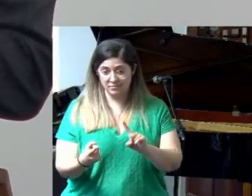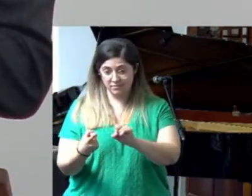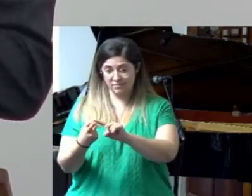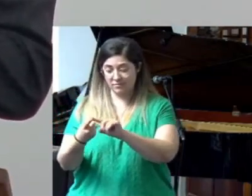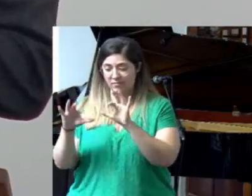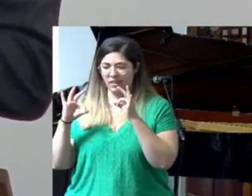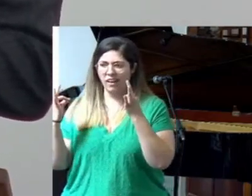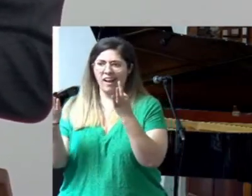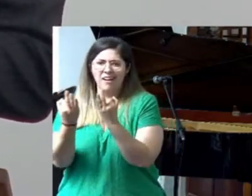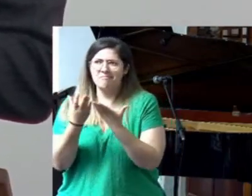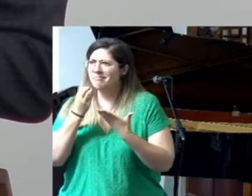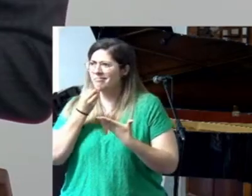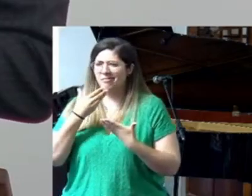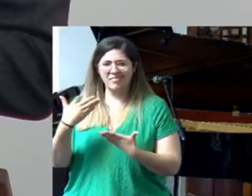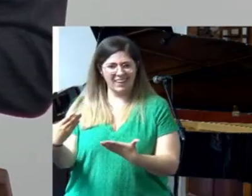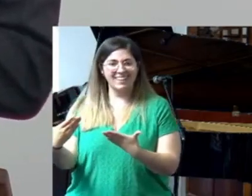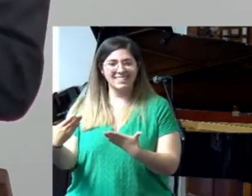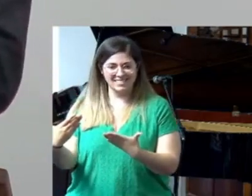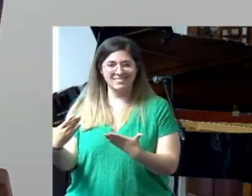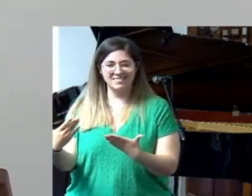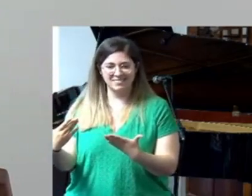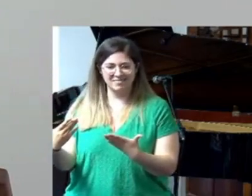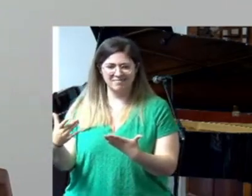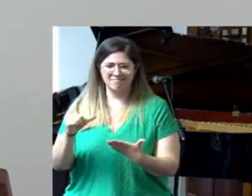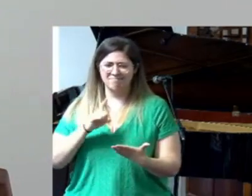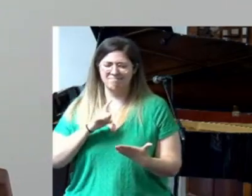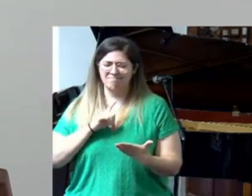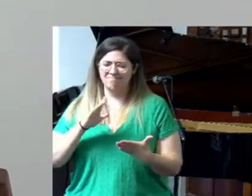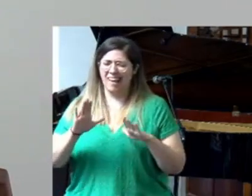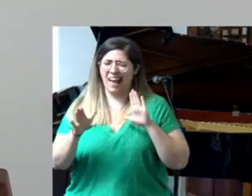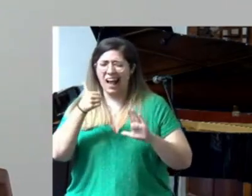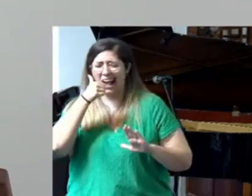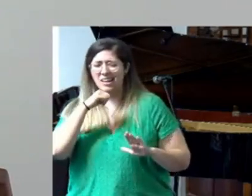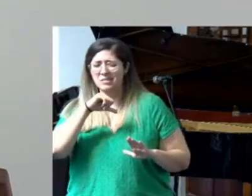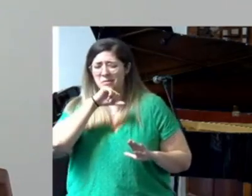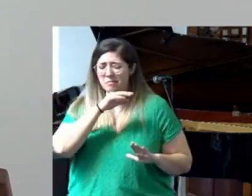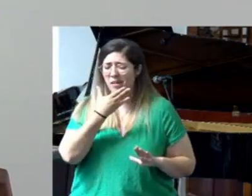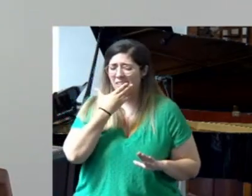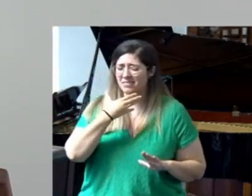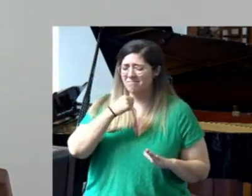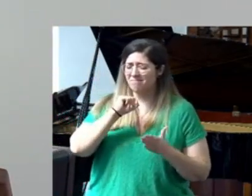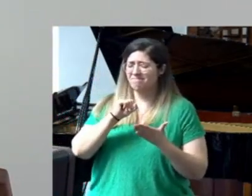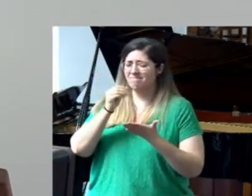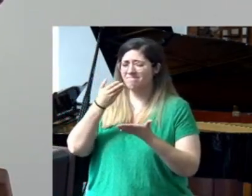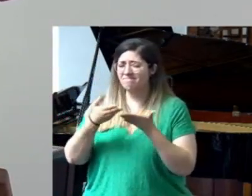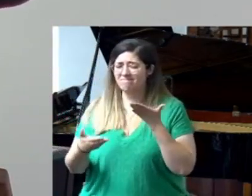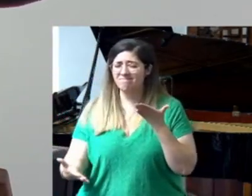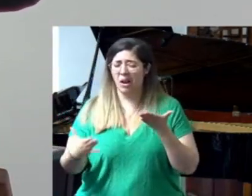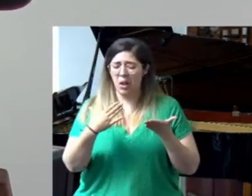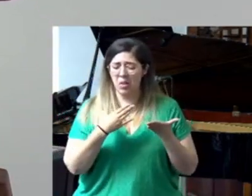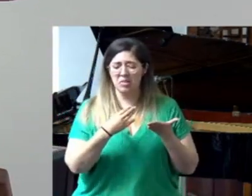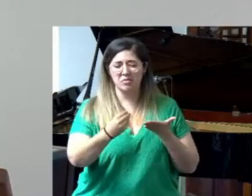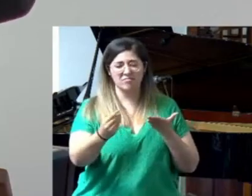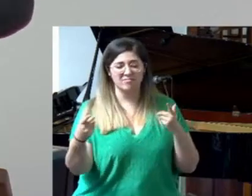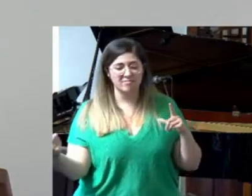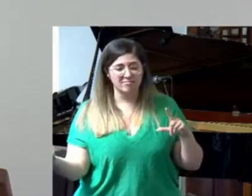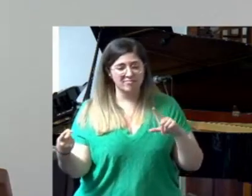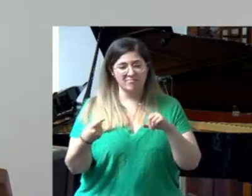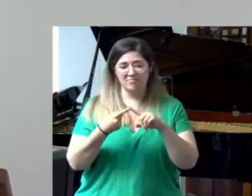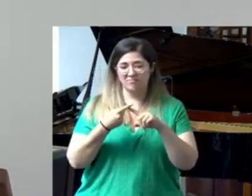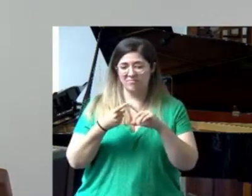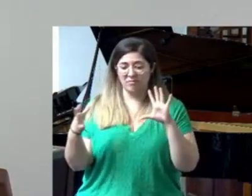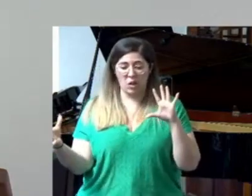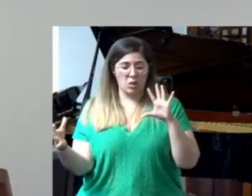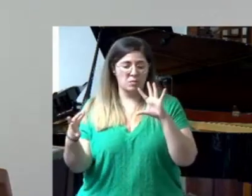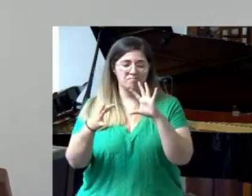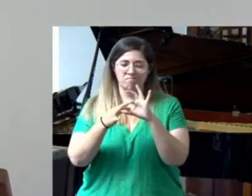bem em família, faça o bem dentro da sua casa. Tem pais que estão perdendo seus filhos dentro de casa. Tem filhos que estão desconectados dos ensinos